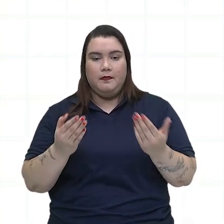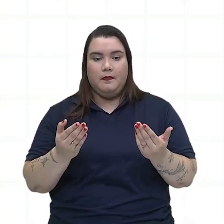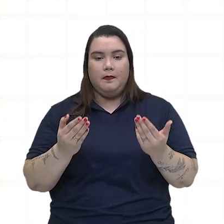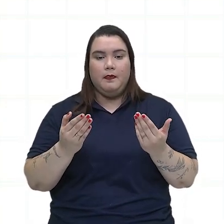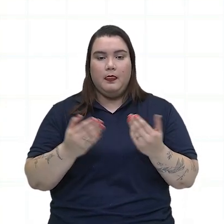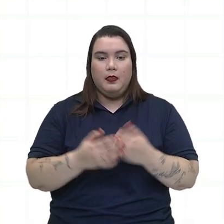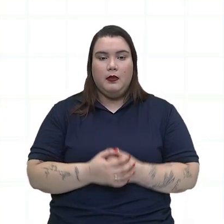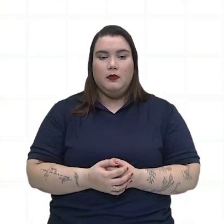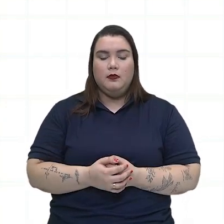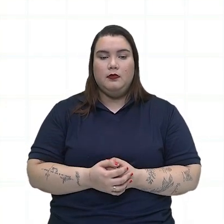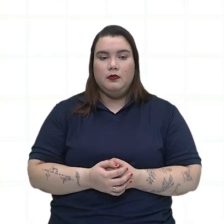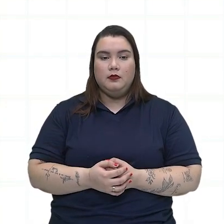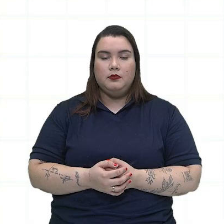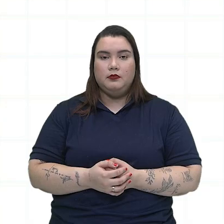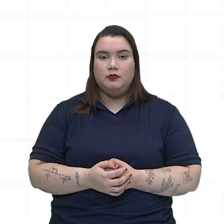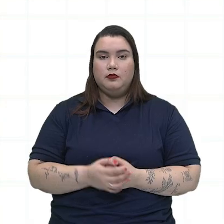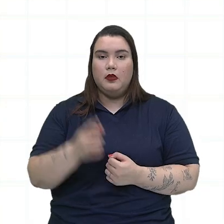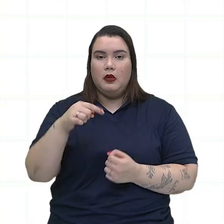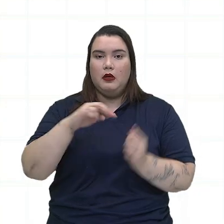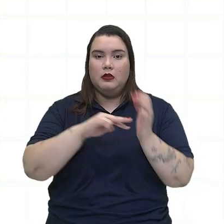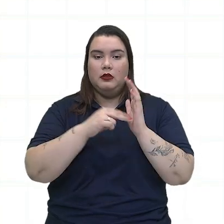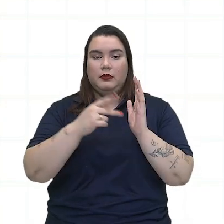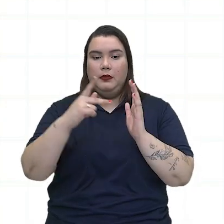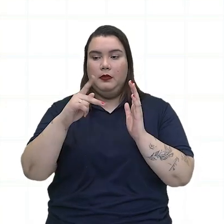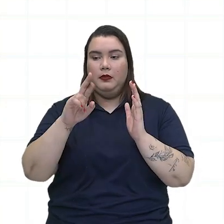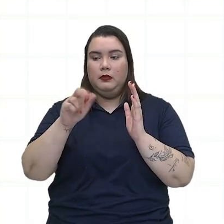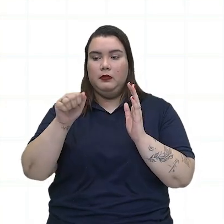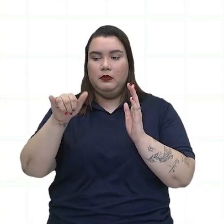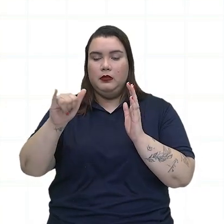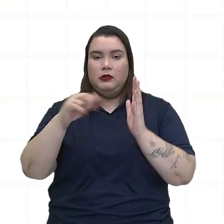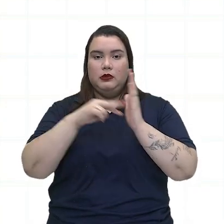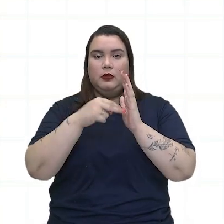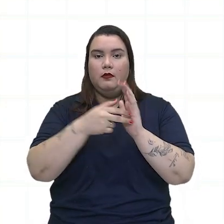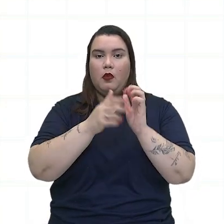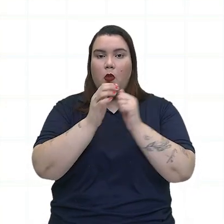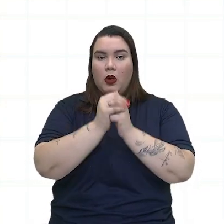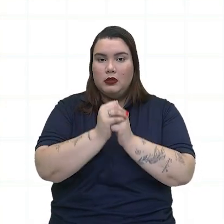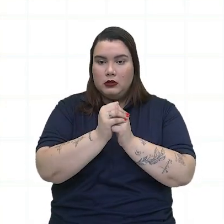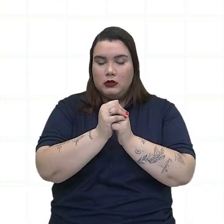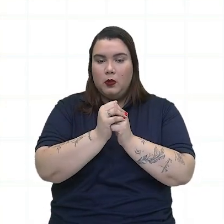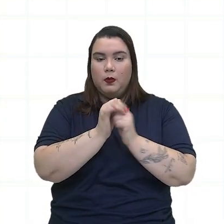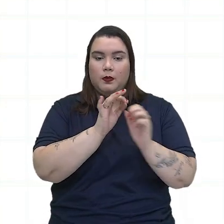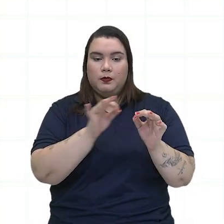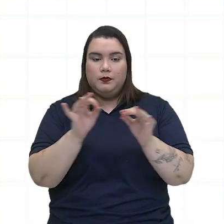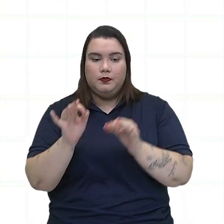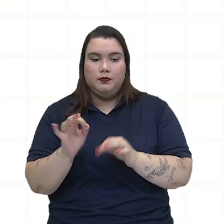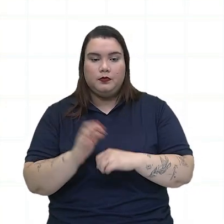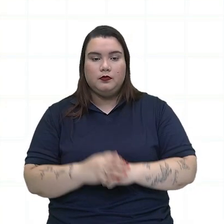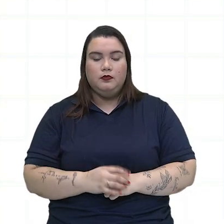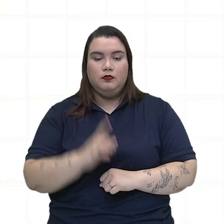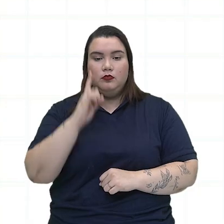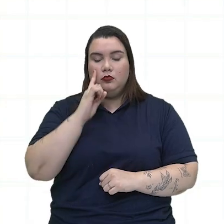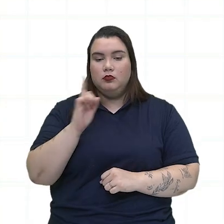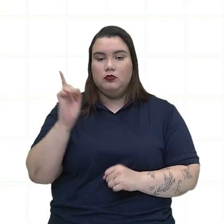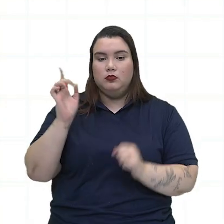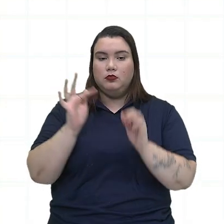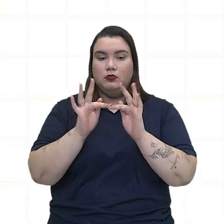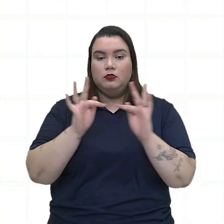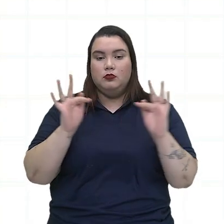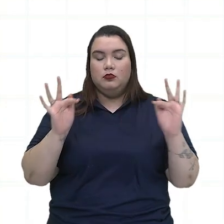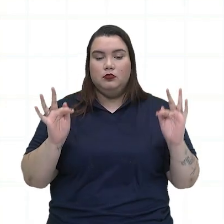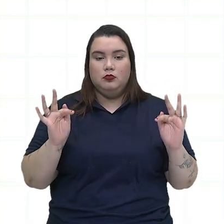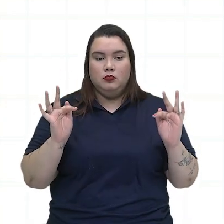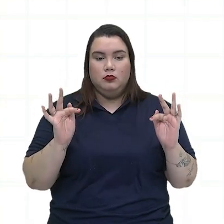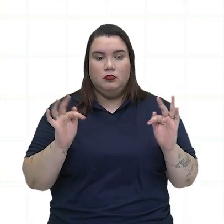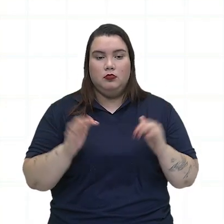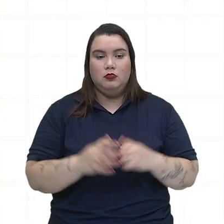né? Rezar, pray, praise. E essa frase aqui, ó, the local singer also plays guitar.